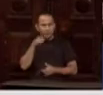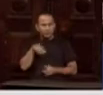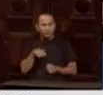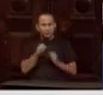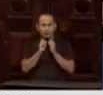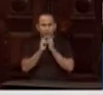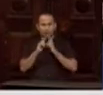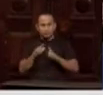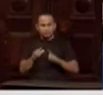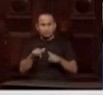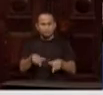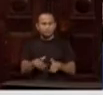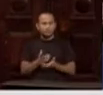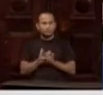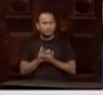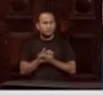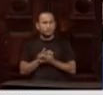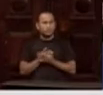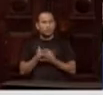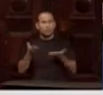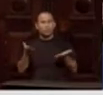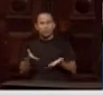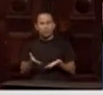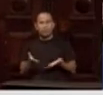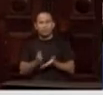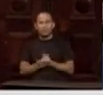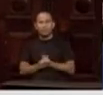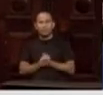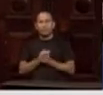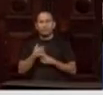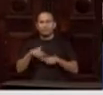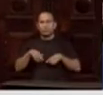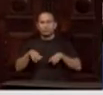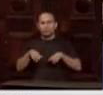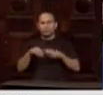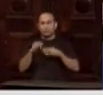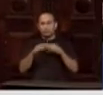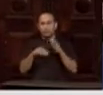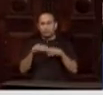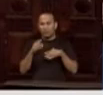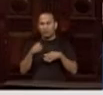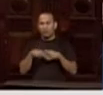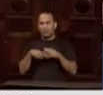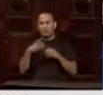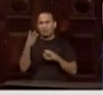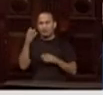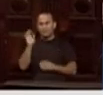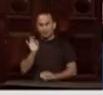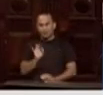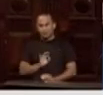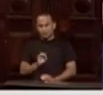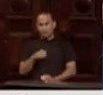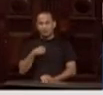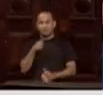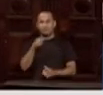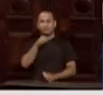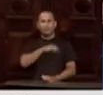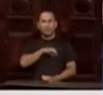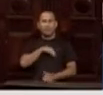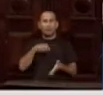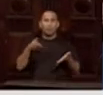você que está assistindo a gente na TV Alerge, hoje, o funcionário gasta, em média, hoje, 30% do seu salário